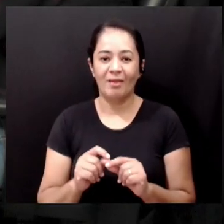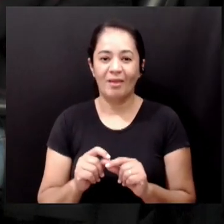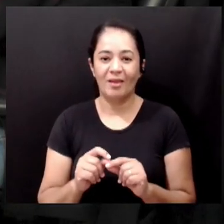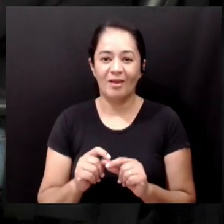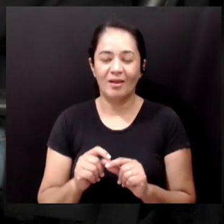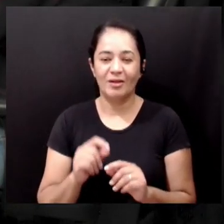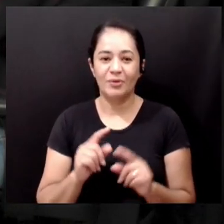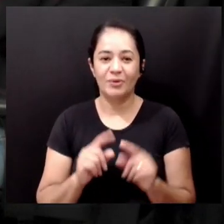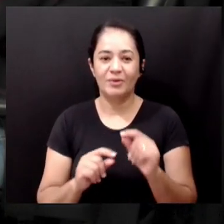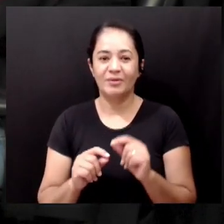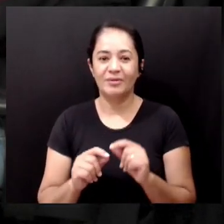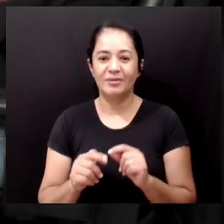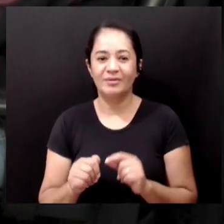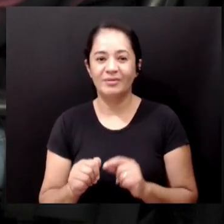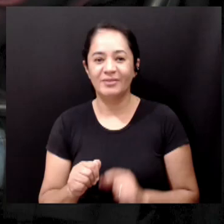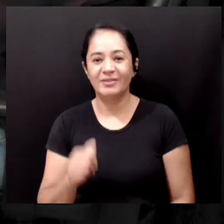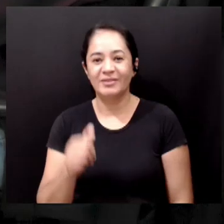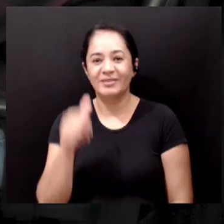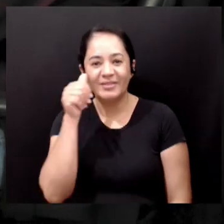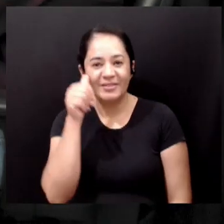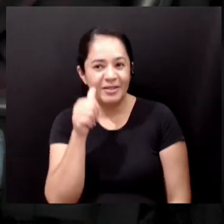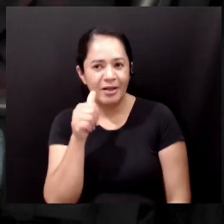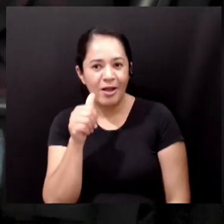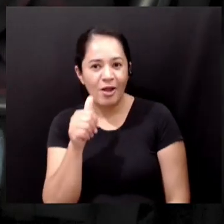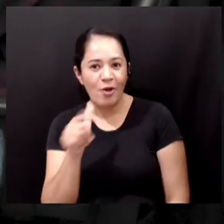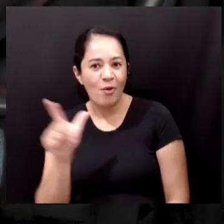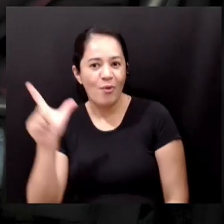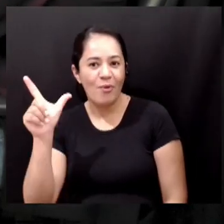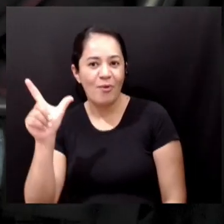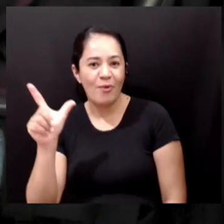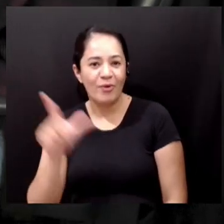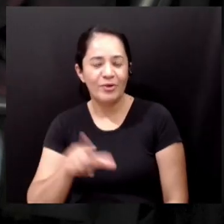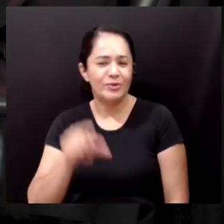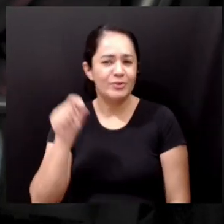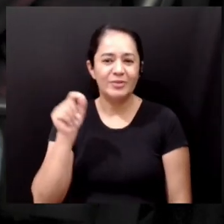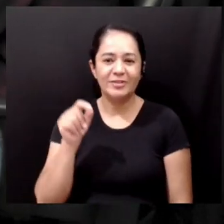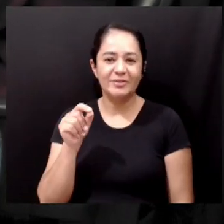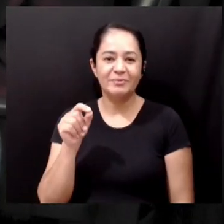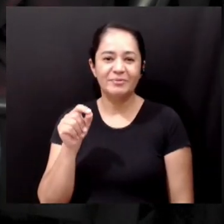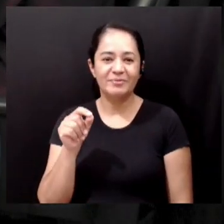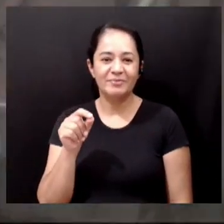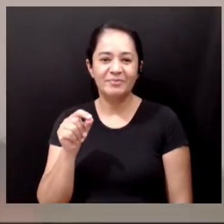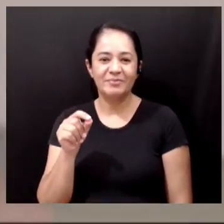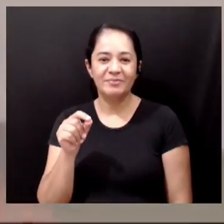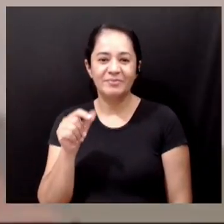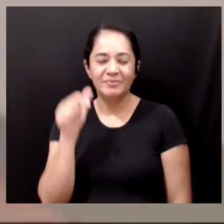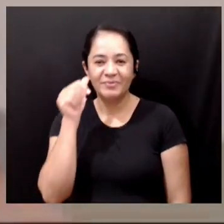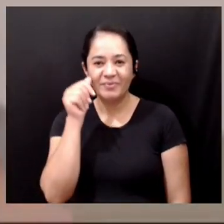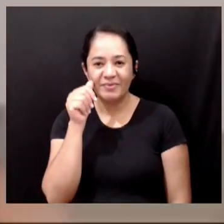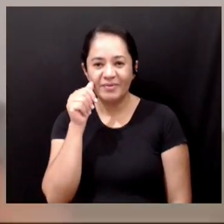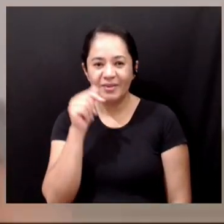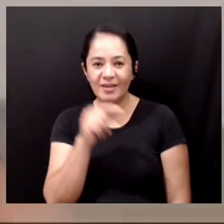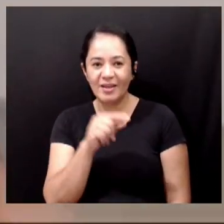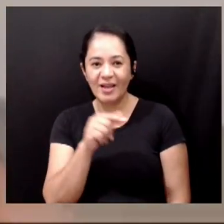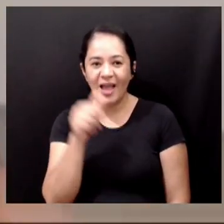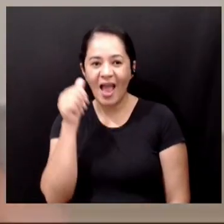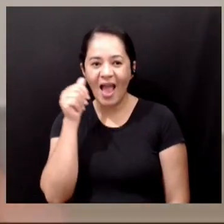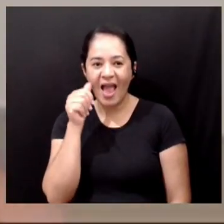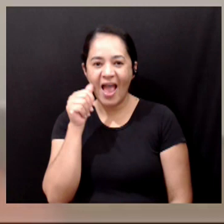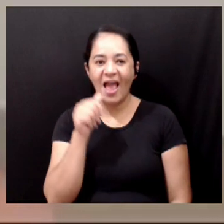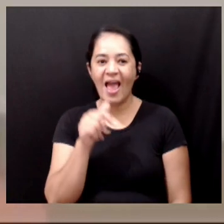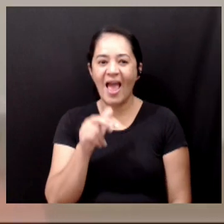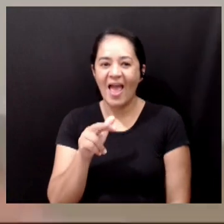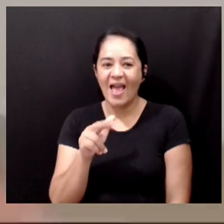outra preferida. A outra preferida? Então. Meu Deus, essa contarte. Uma vez estávamos na